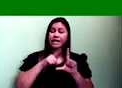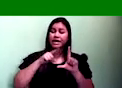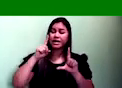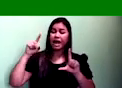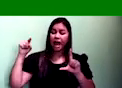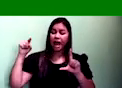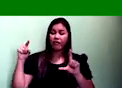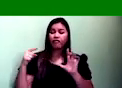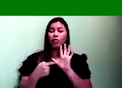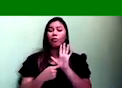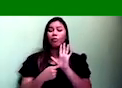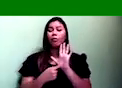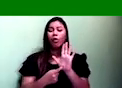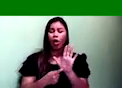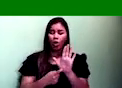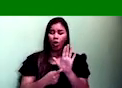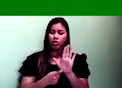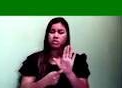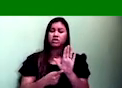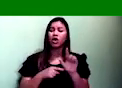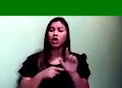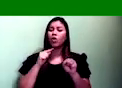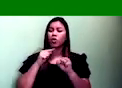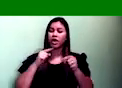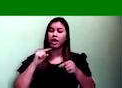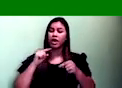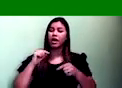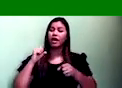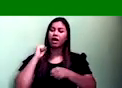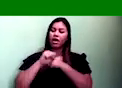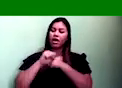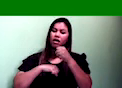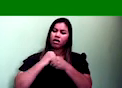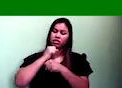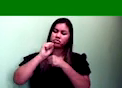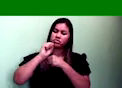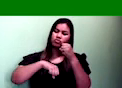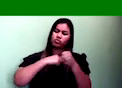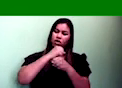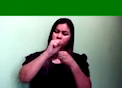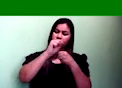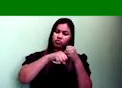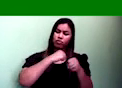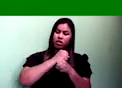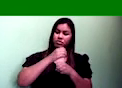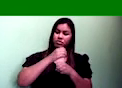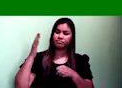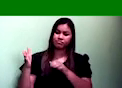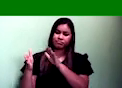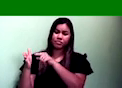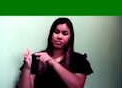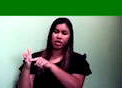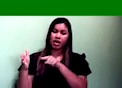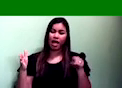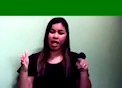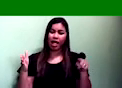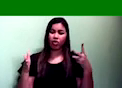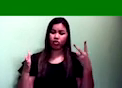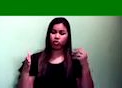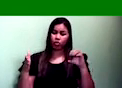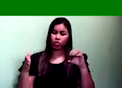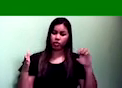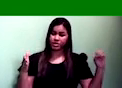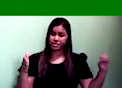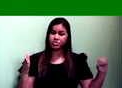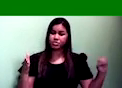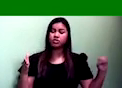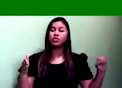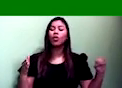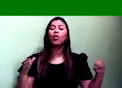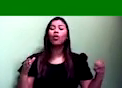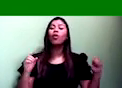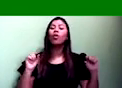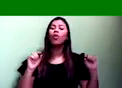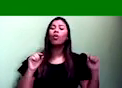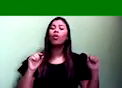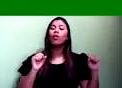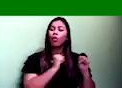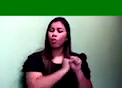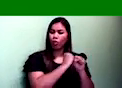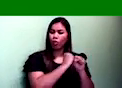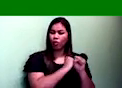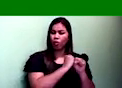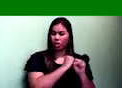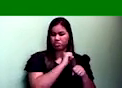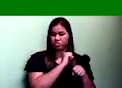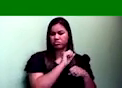mostra, com o evoluir dos anos, até o ano 2000, né? Depois disso, começaram a